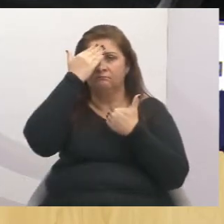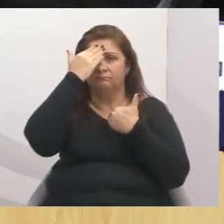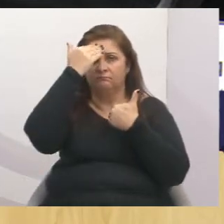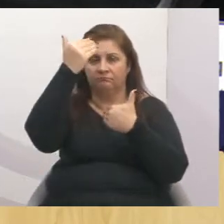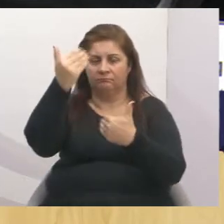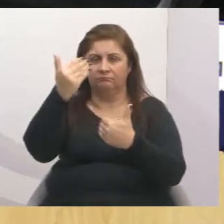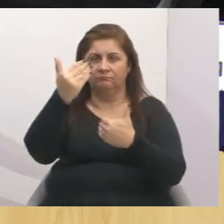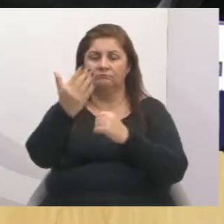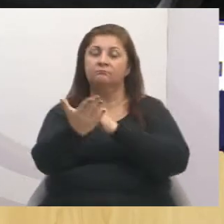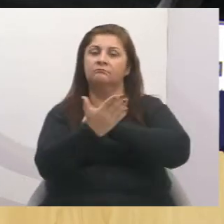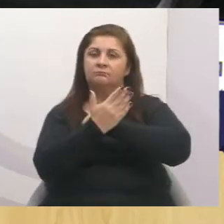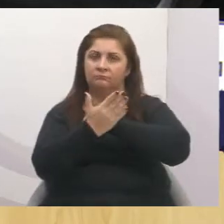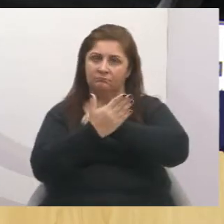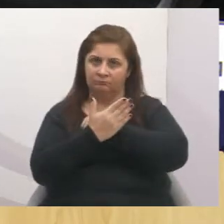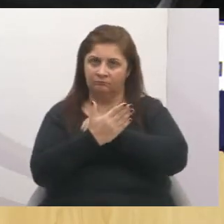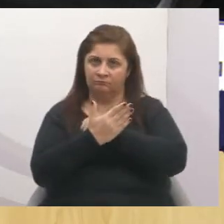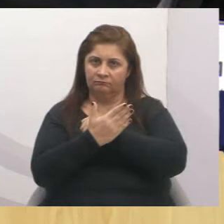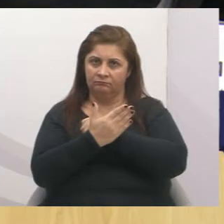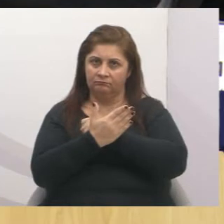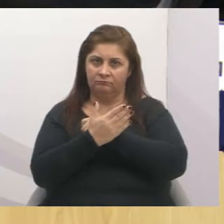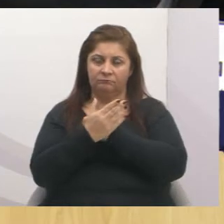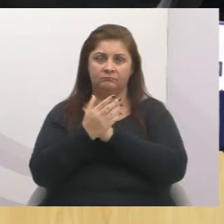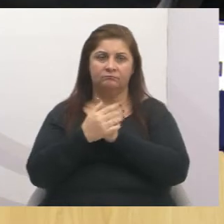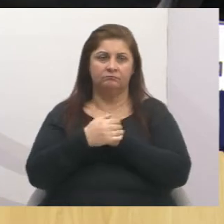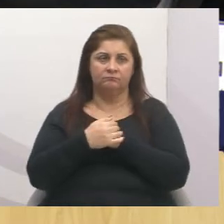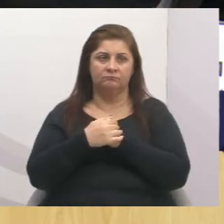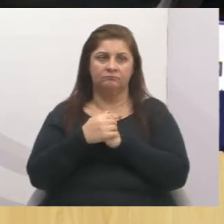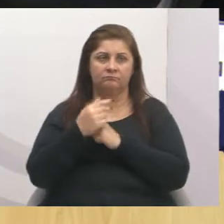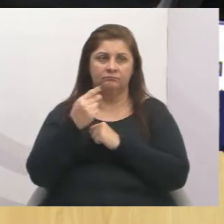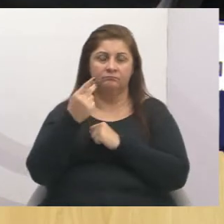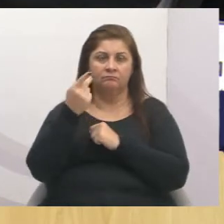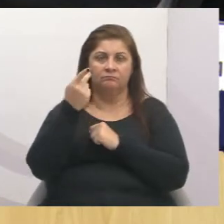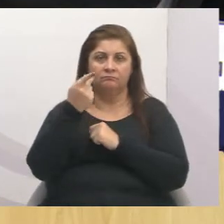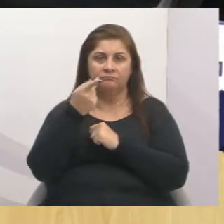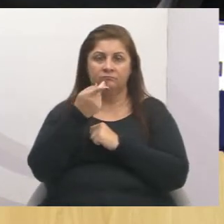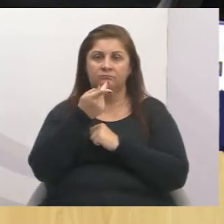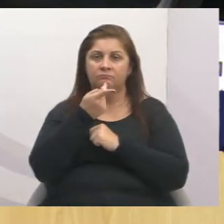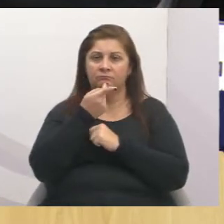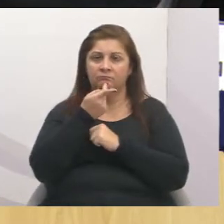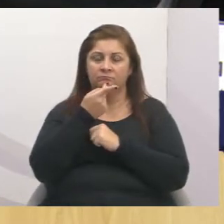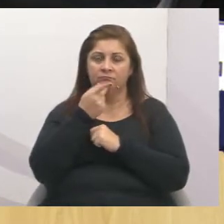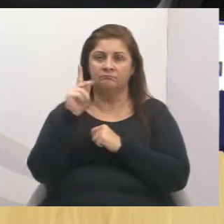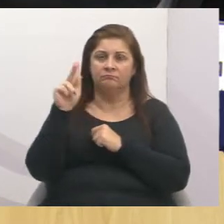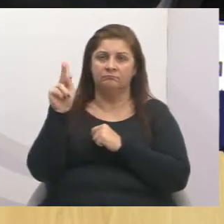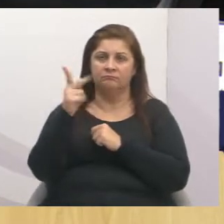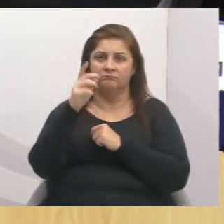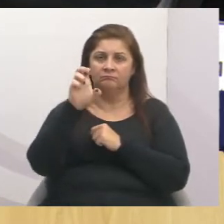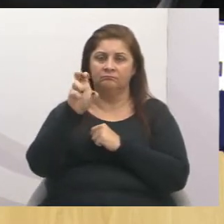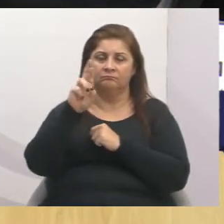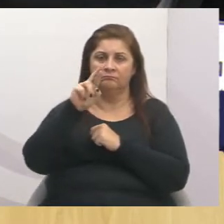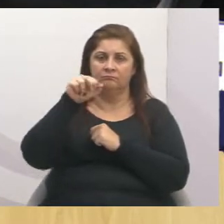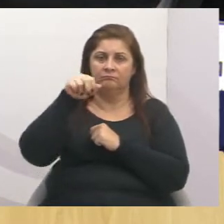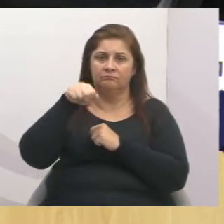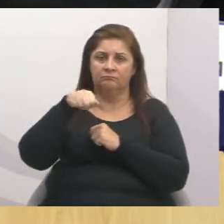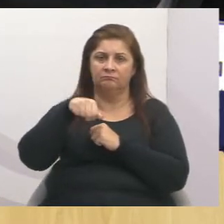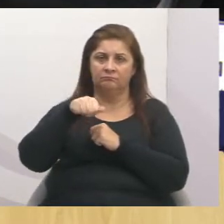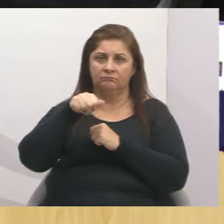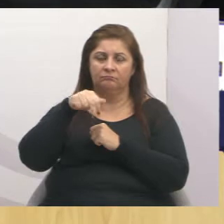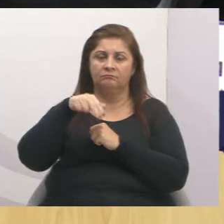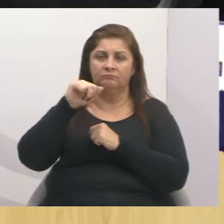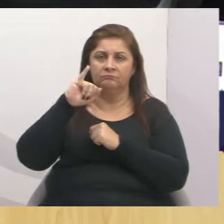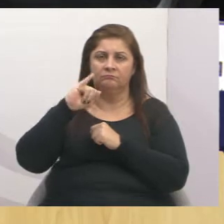a contribuição do Hernani, né, nosso analista de benefícios, que contribuiu